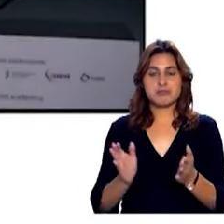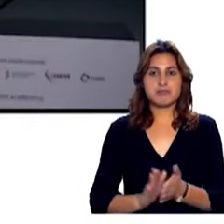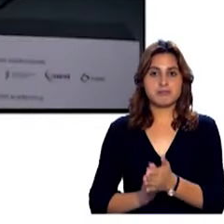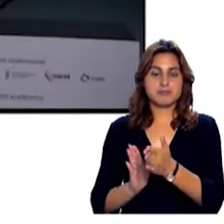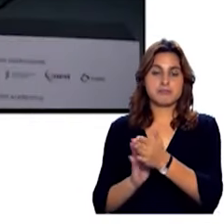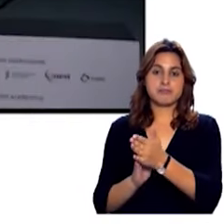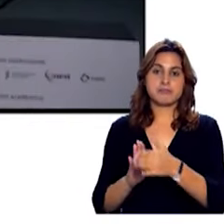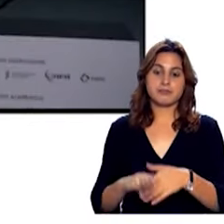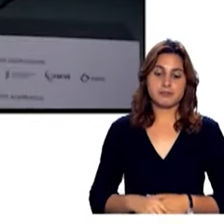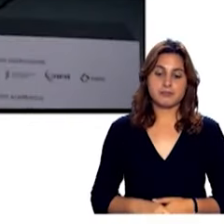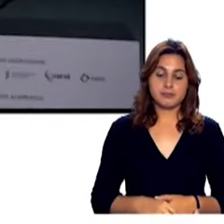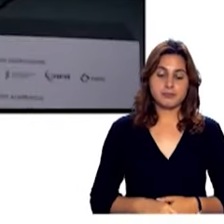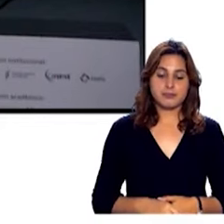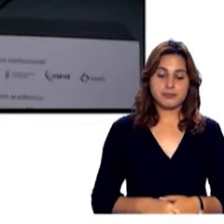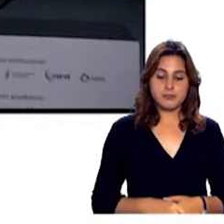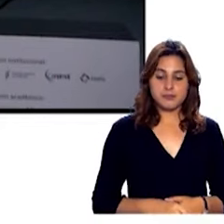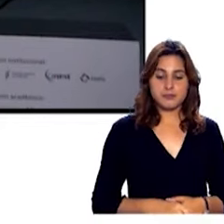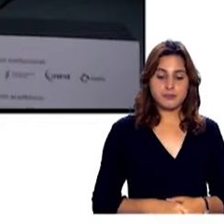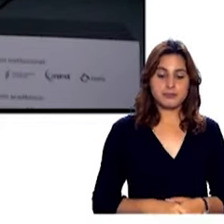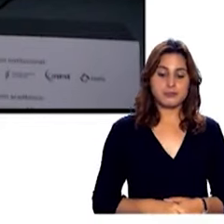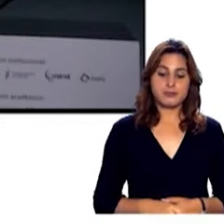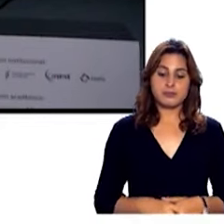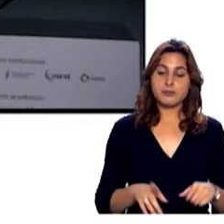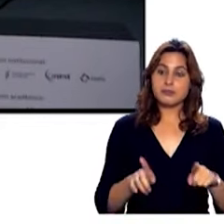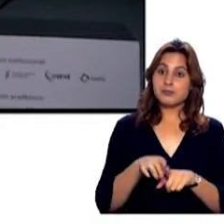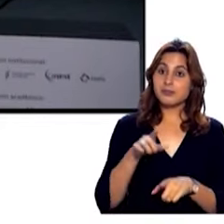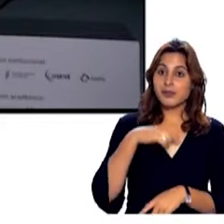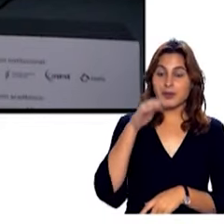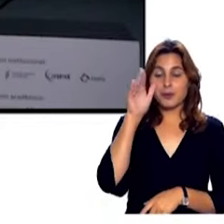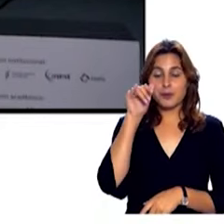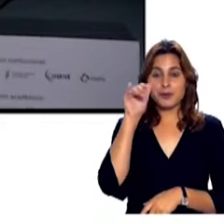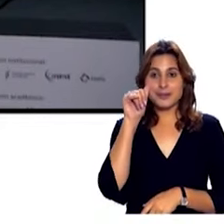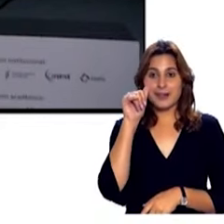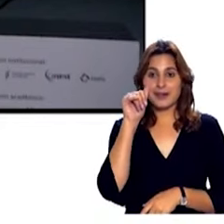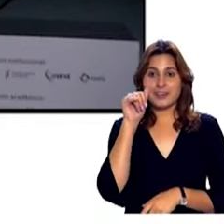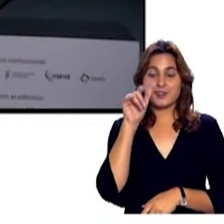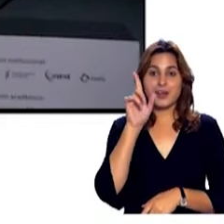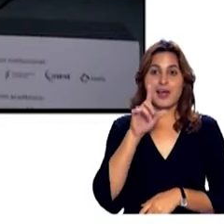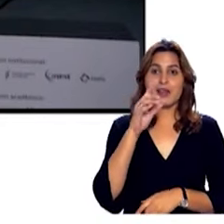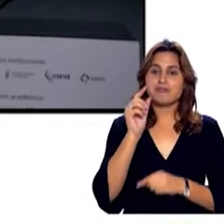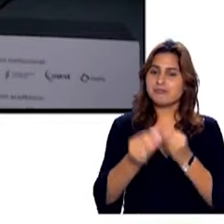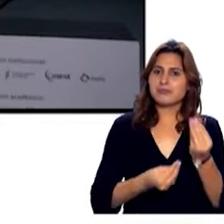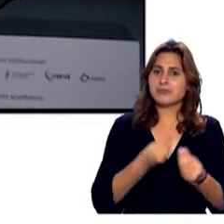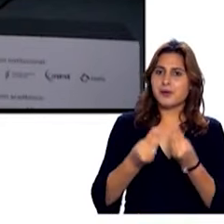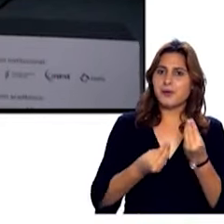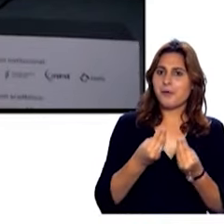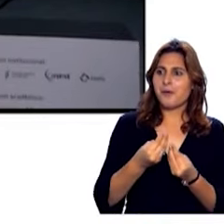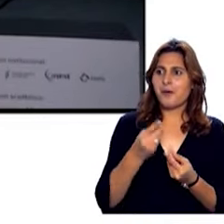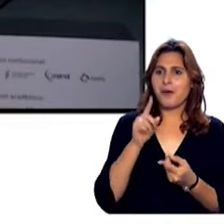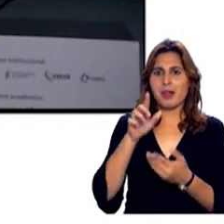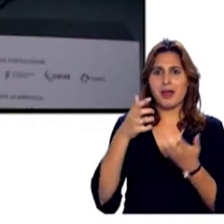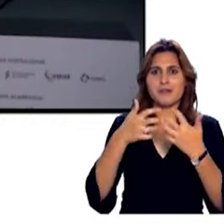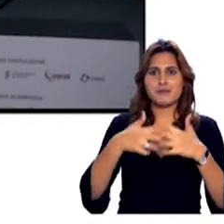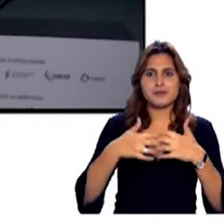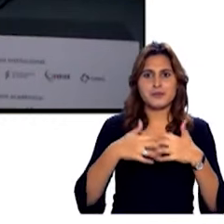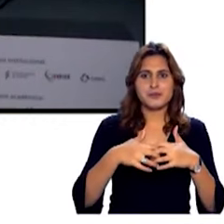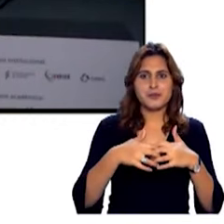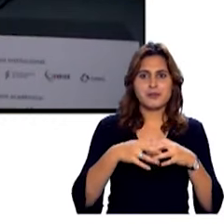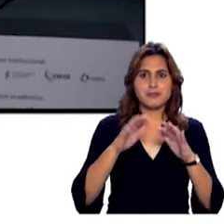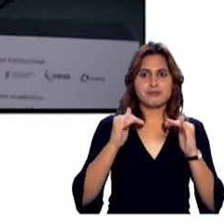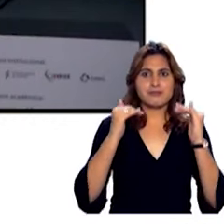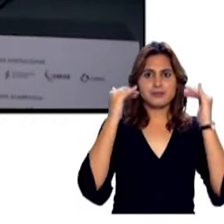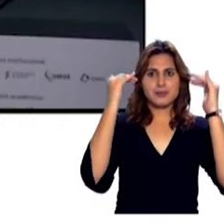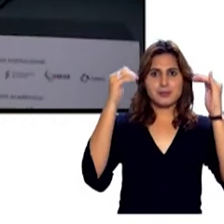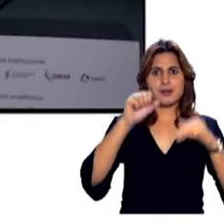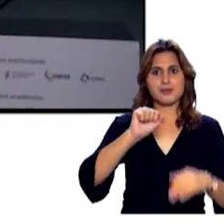eh no eu a minha curiosidade foi maior em em saber como funcionava então no tribunal de apelo também lá